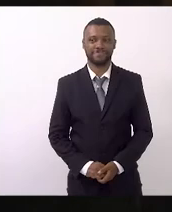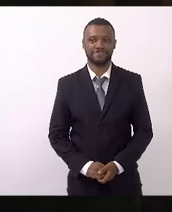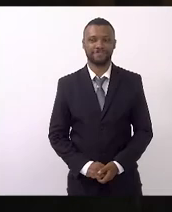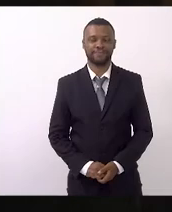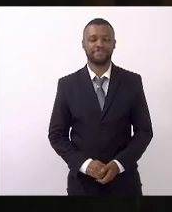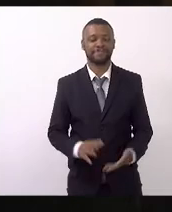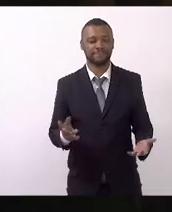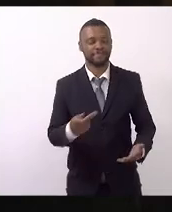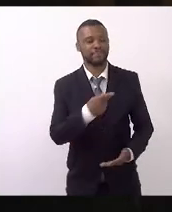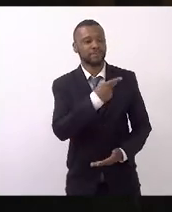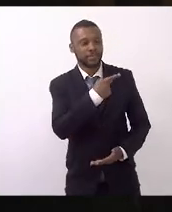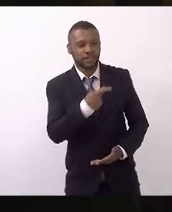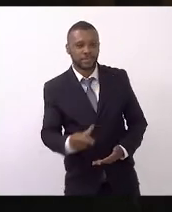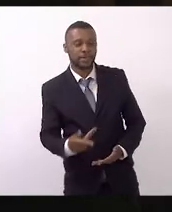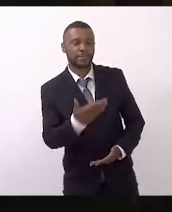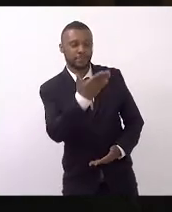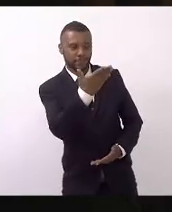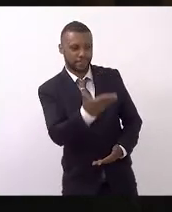Senhora Presidente,